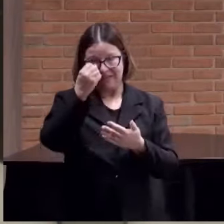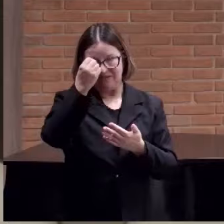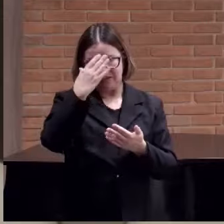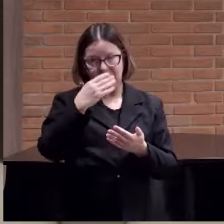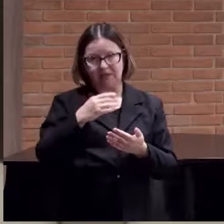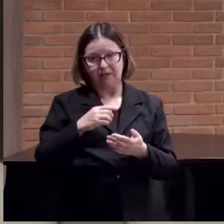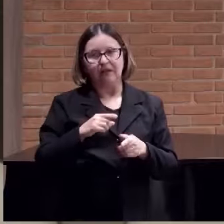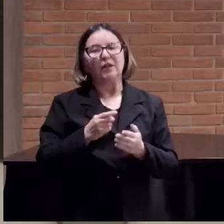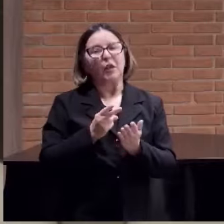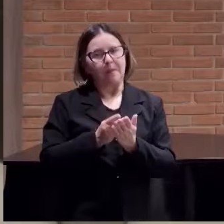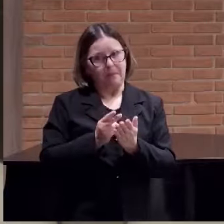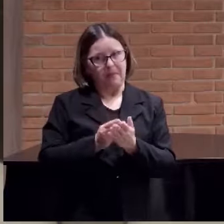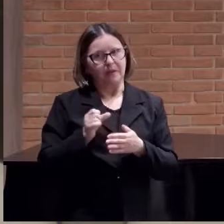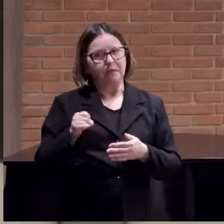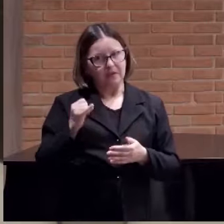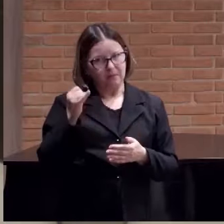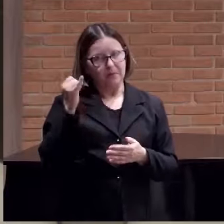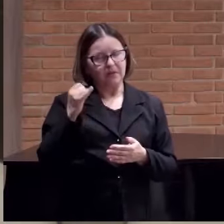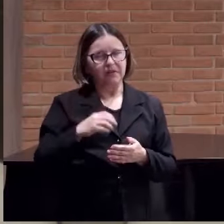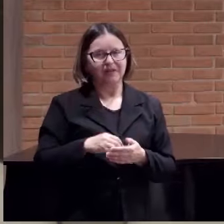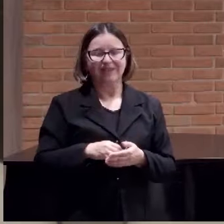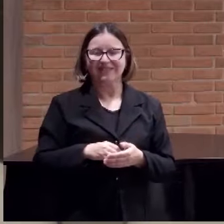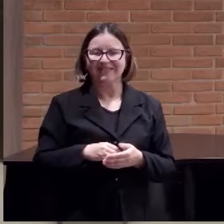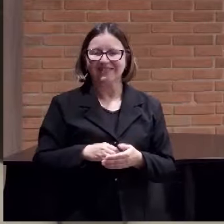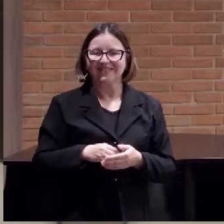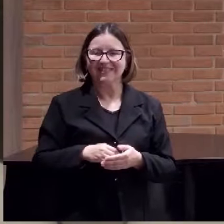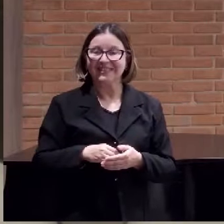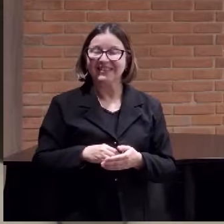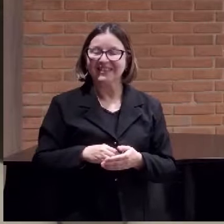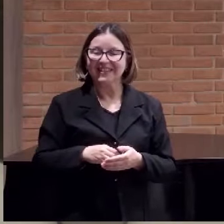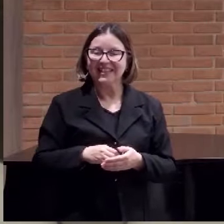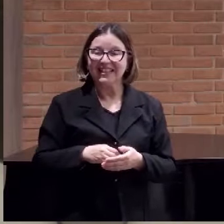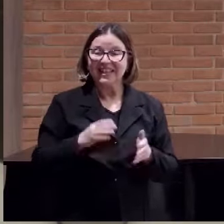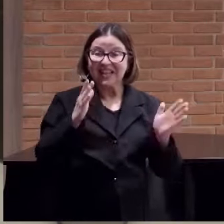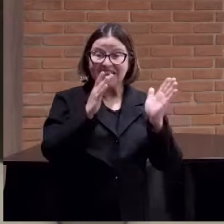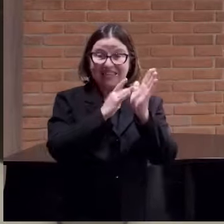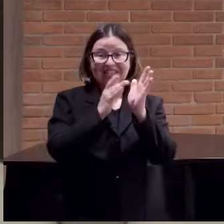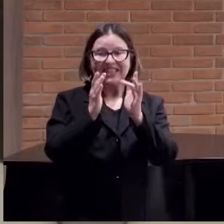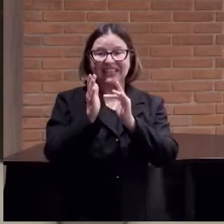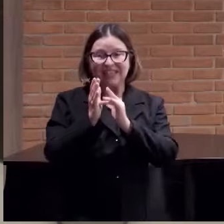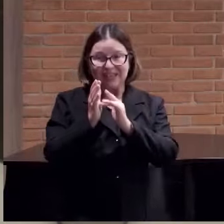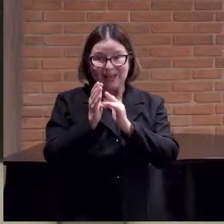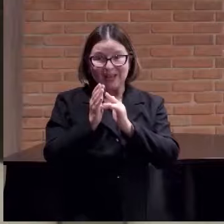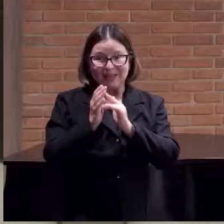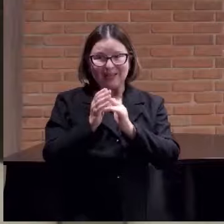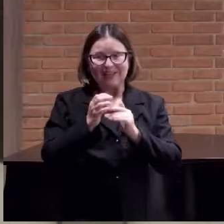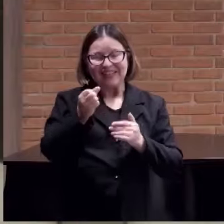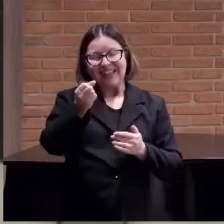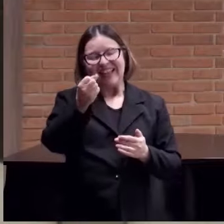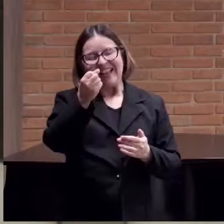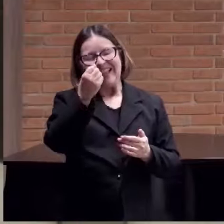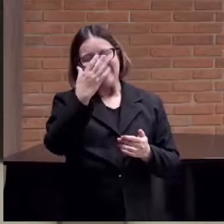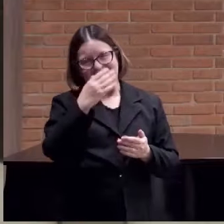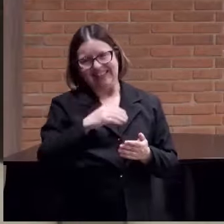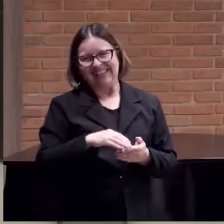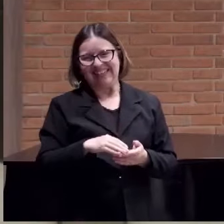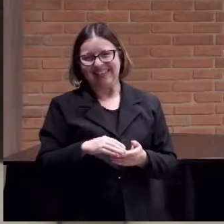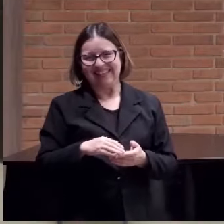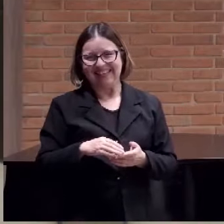importante. Quem vai lhe dar essa revelação é Jesus. Ele disse: